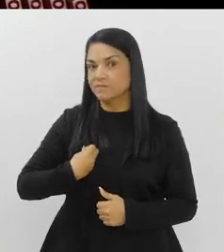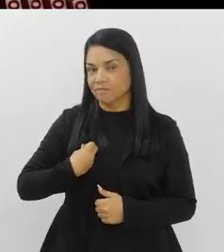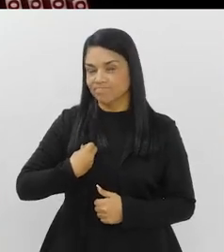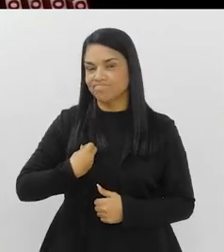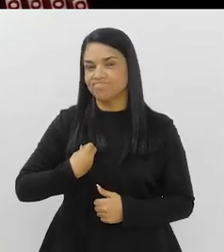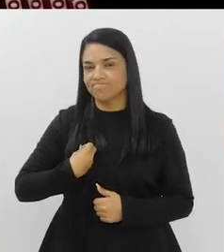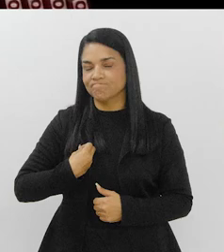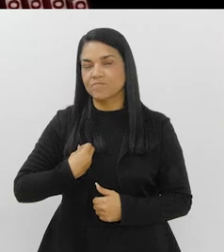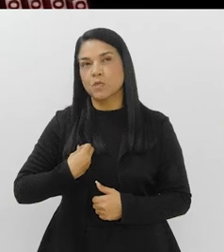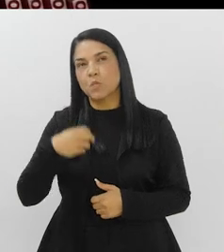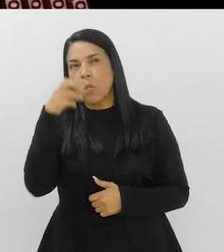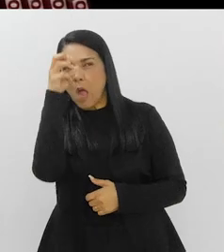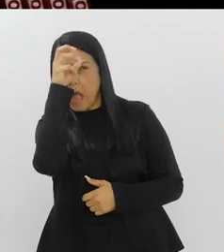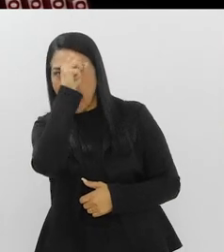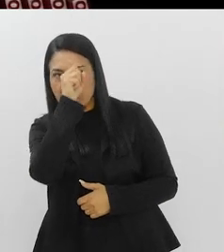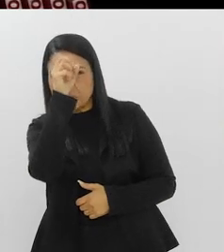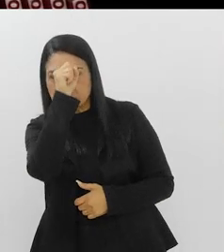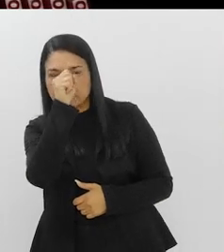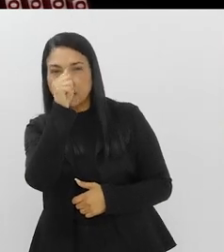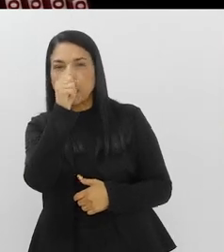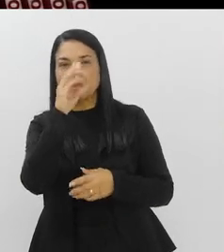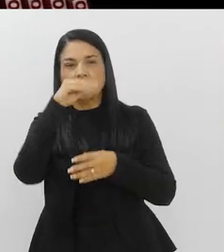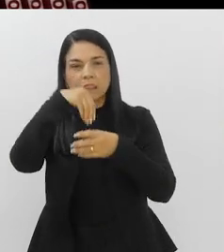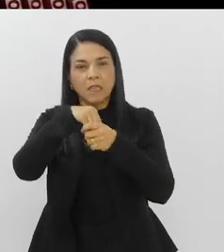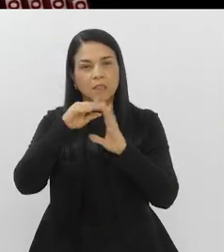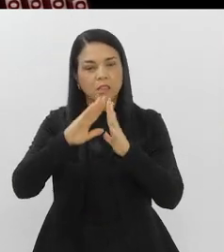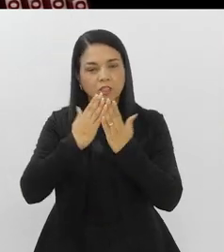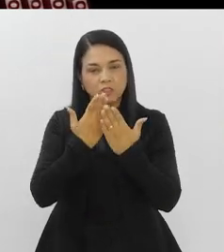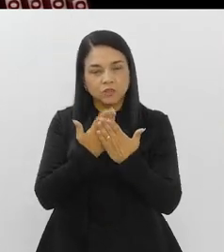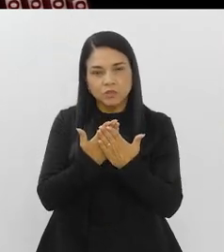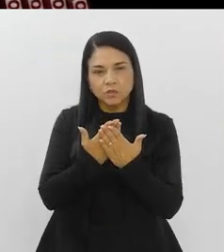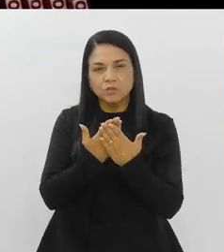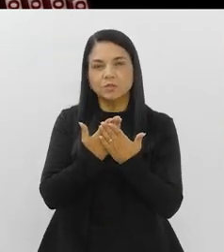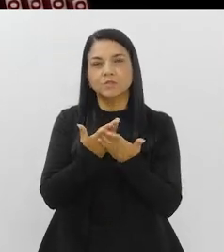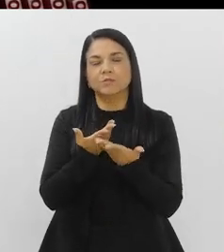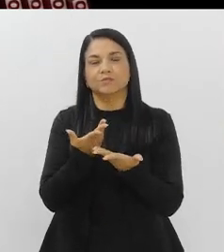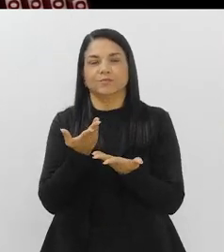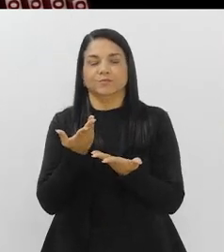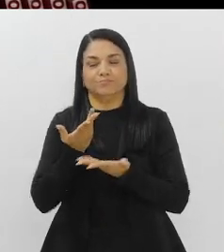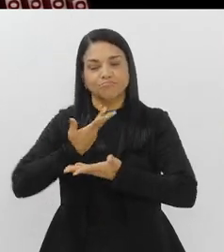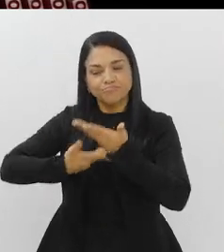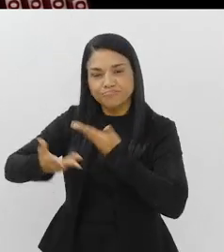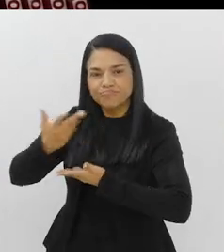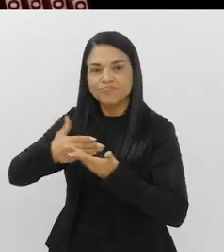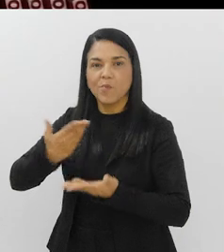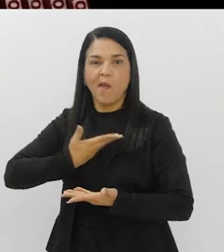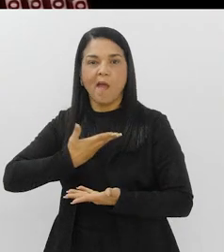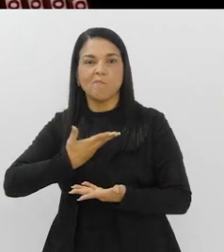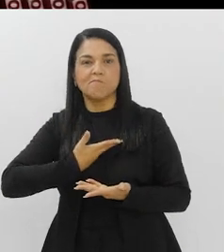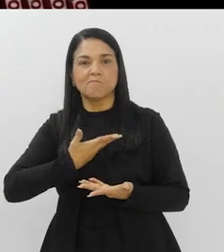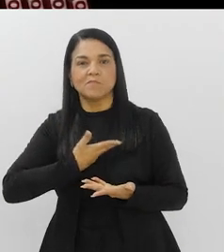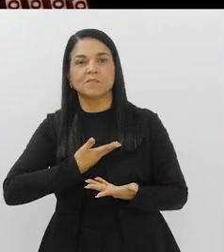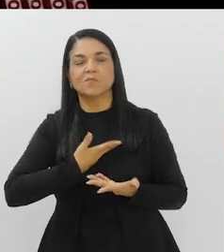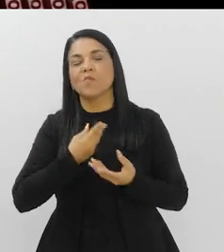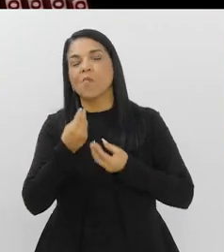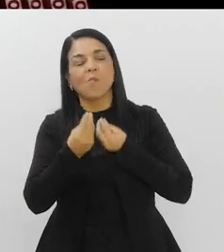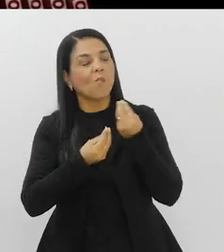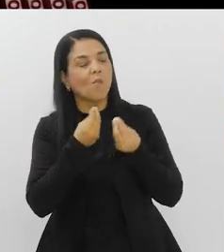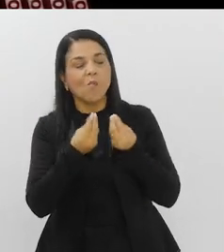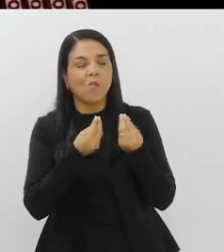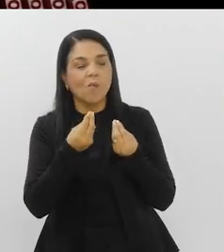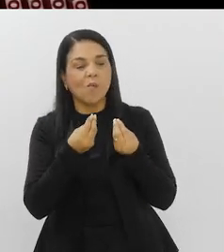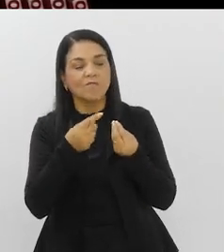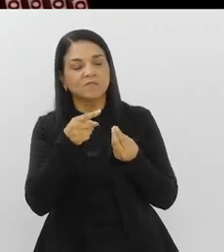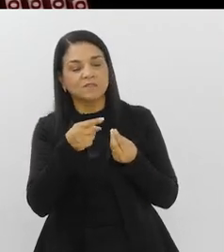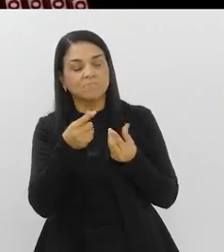exemplo eh no aprendizado escolar na sua rotina com seus amigos eh de que forma